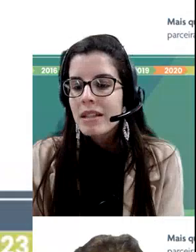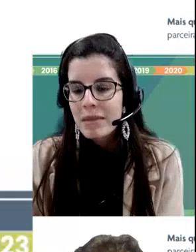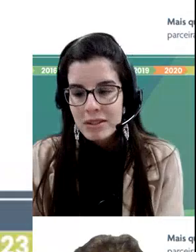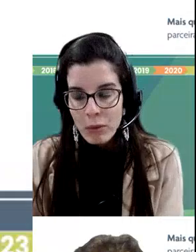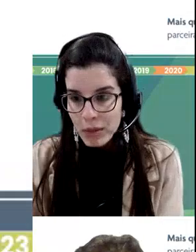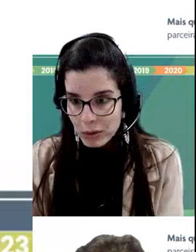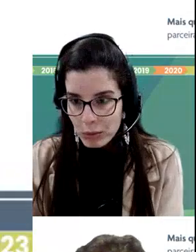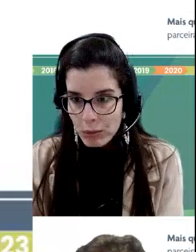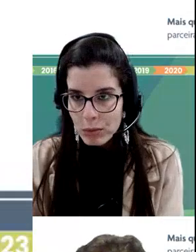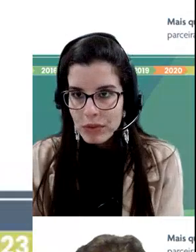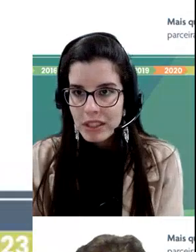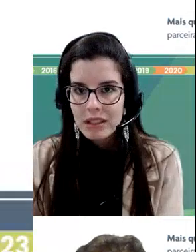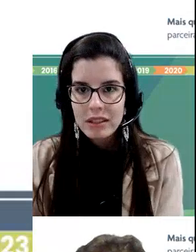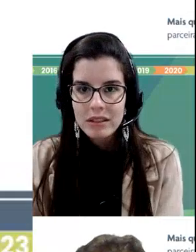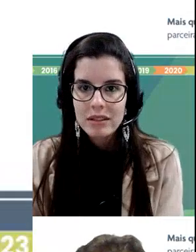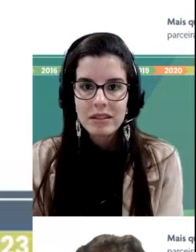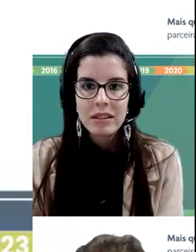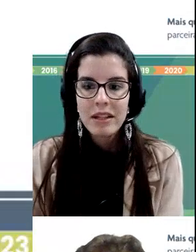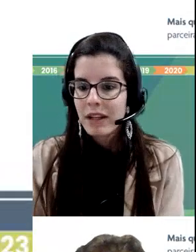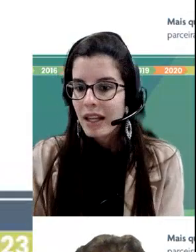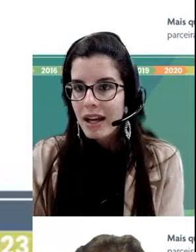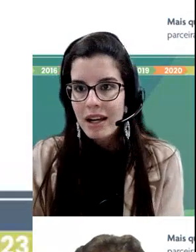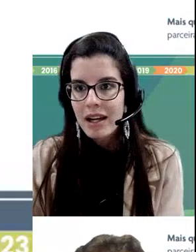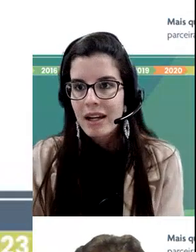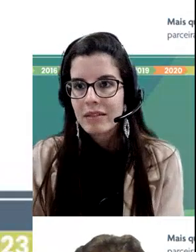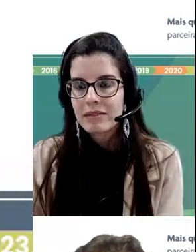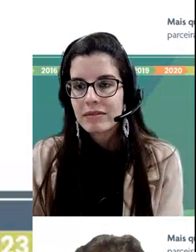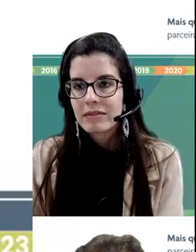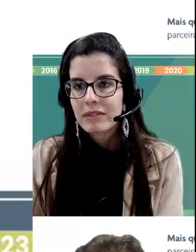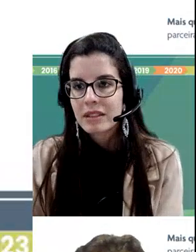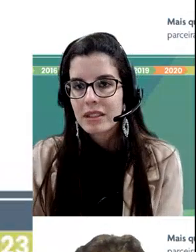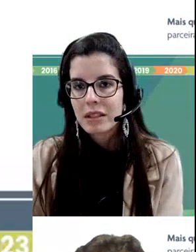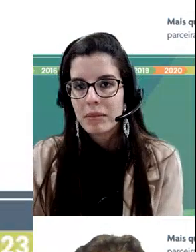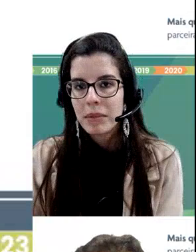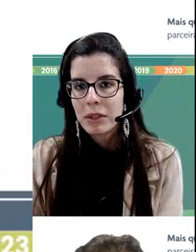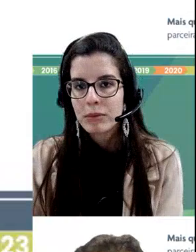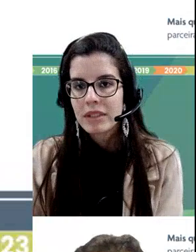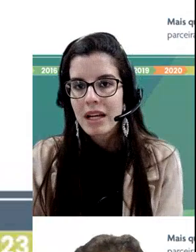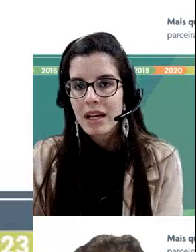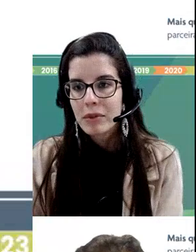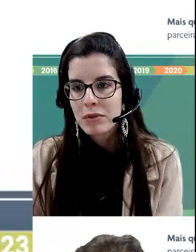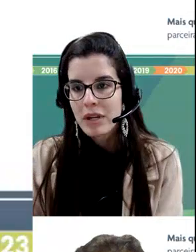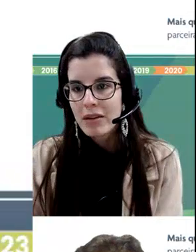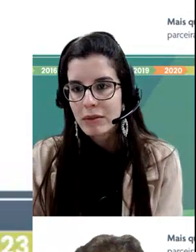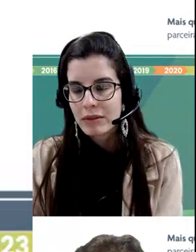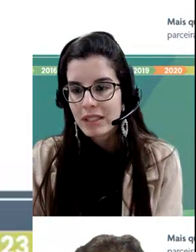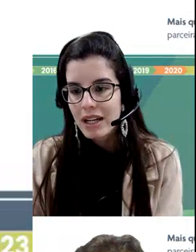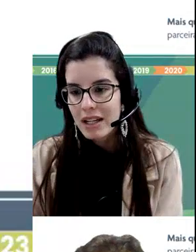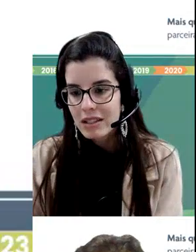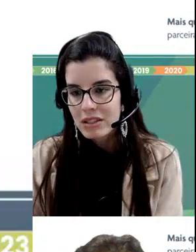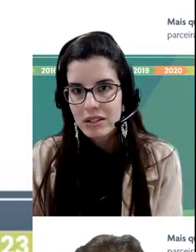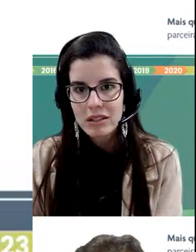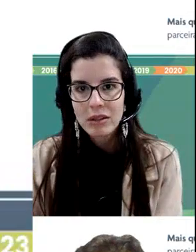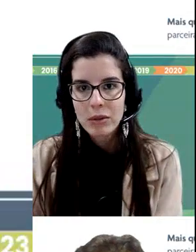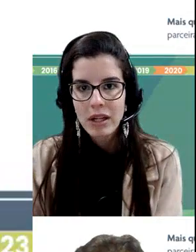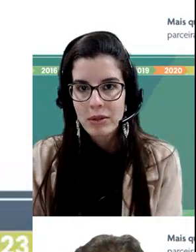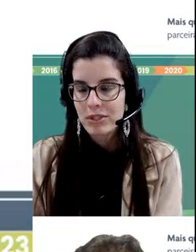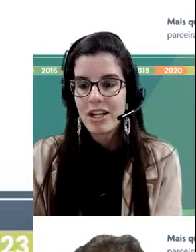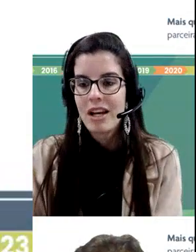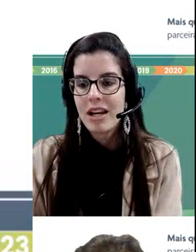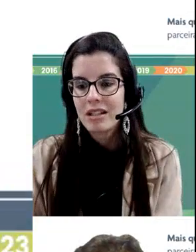Bom, alguém tem mais alguma dúvida? Quer falar? Perguntar? Pode ficar à